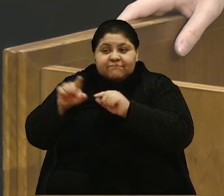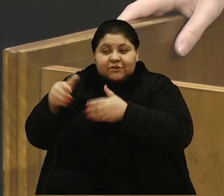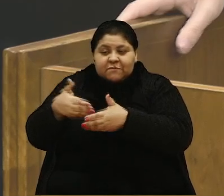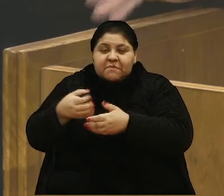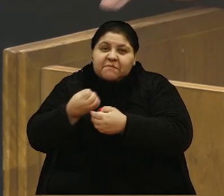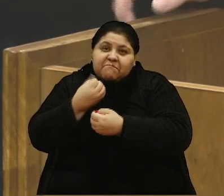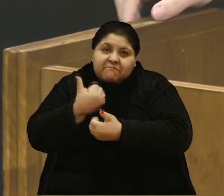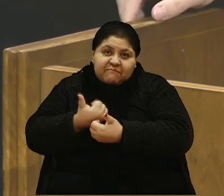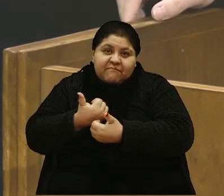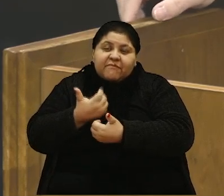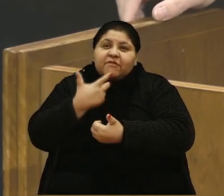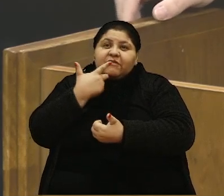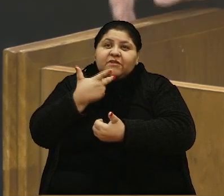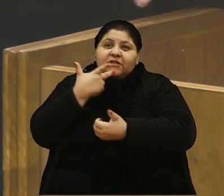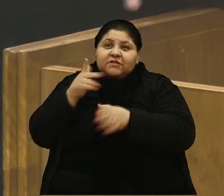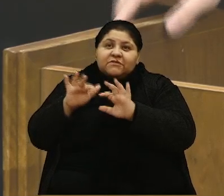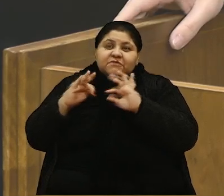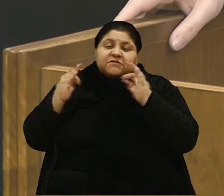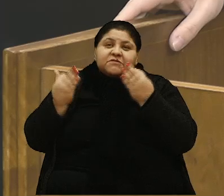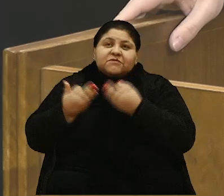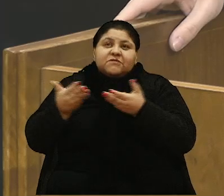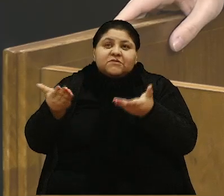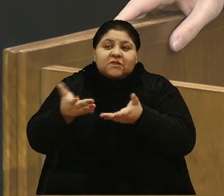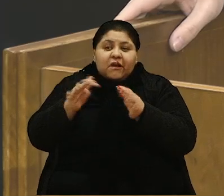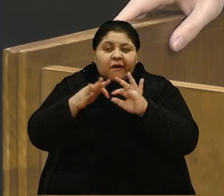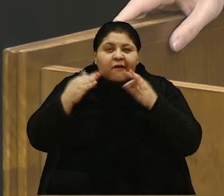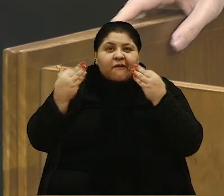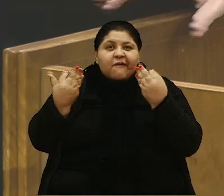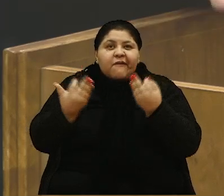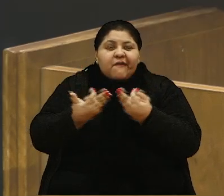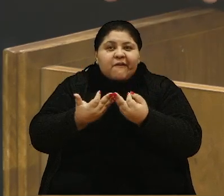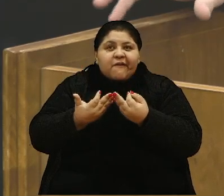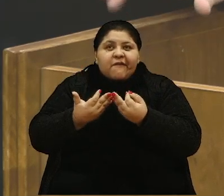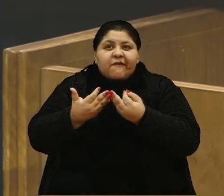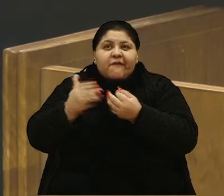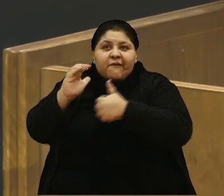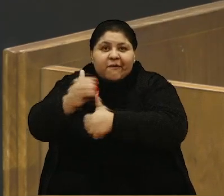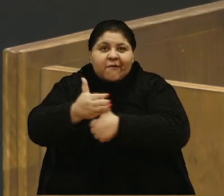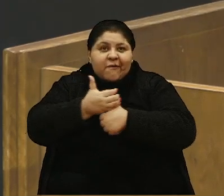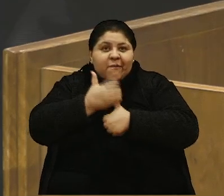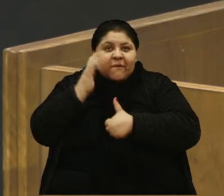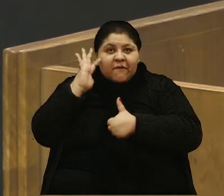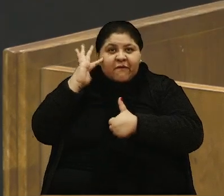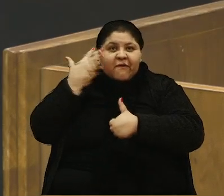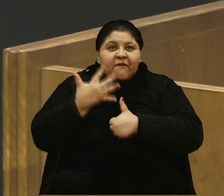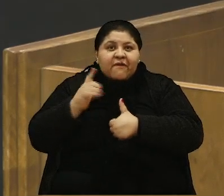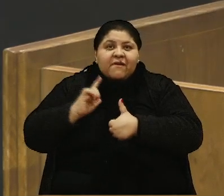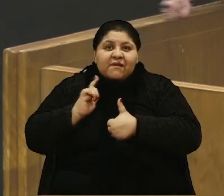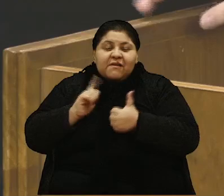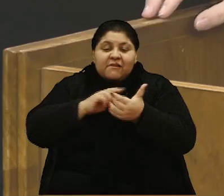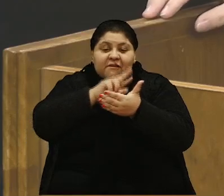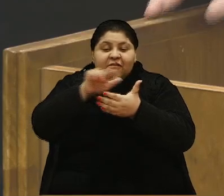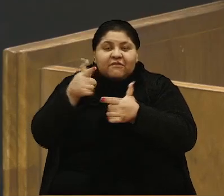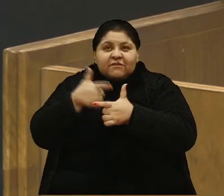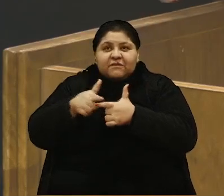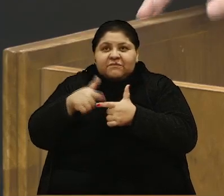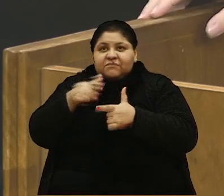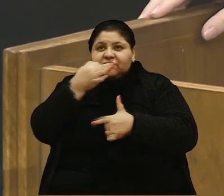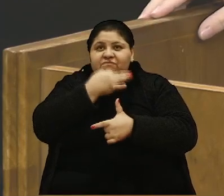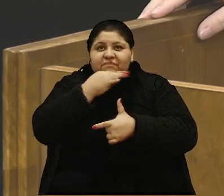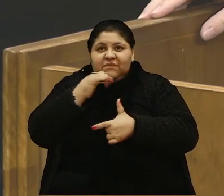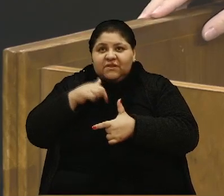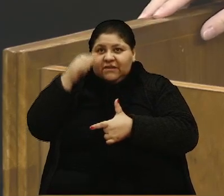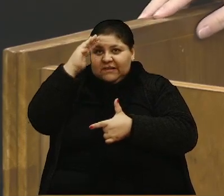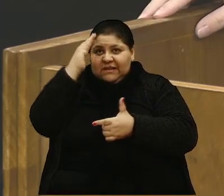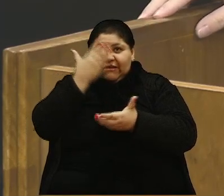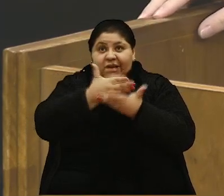né? Estou falando com as familiares agora, a família até está lá no Conselho Tutelar para resolver essa questão. Então, diversos problemas em Caxias que eu acredito que